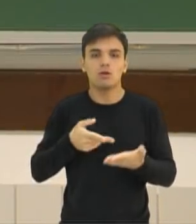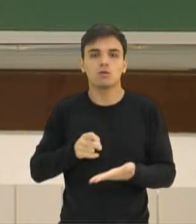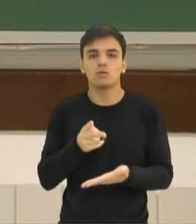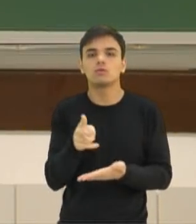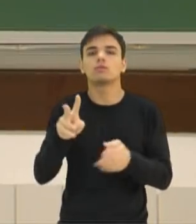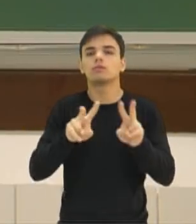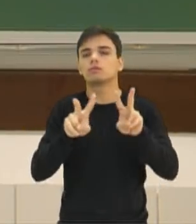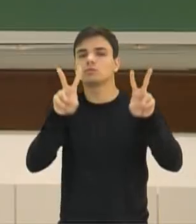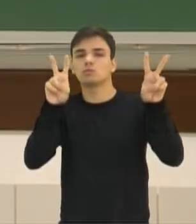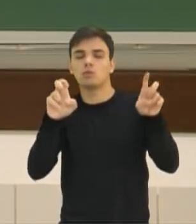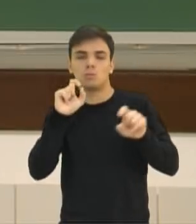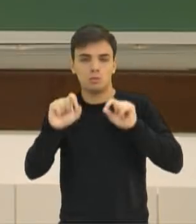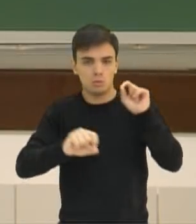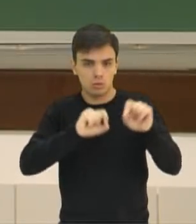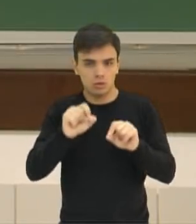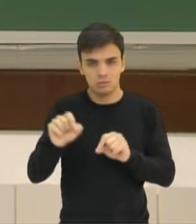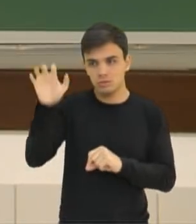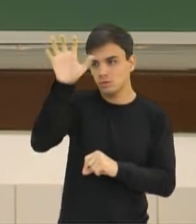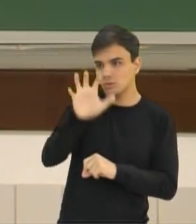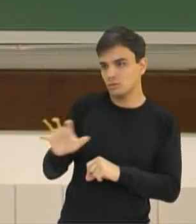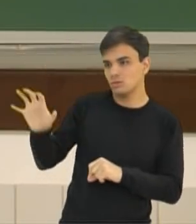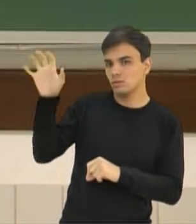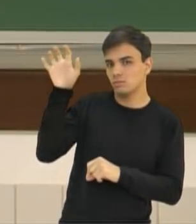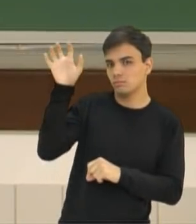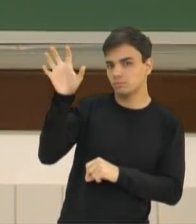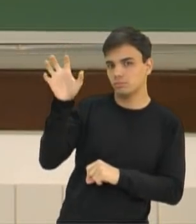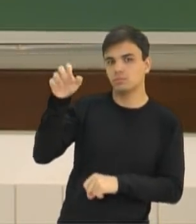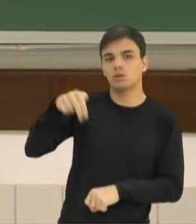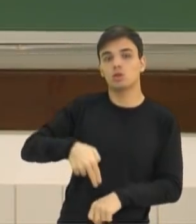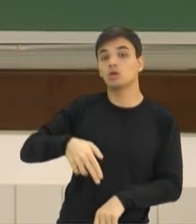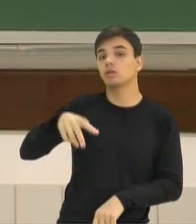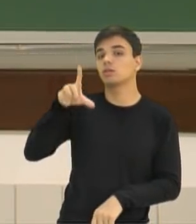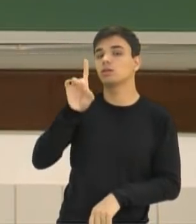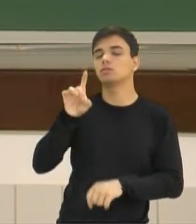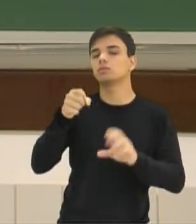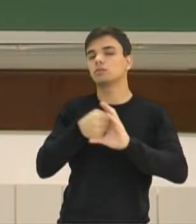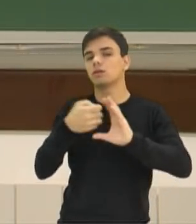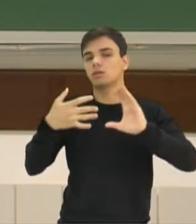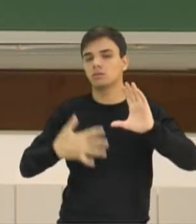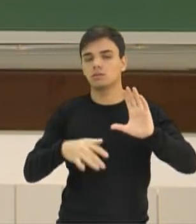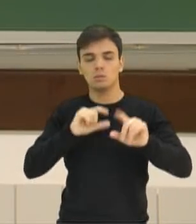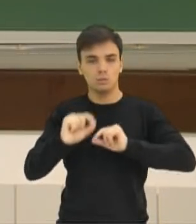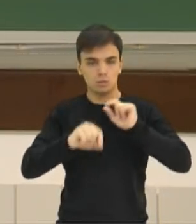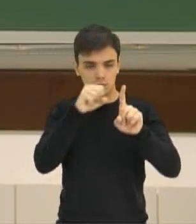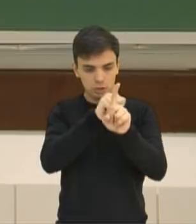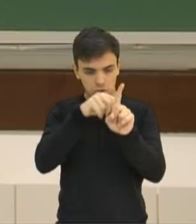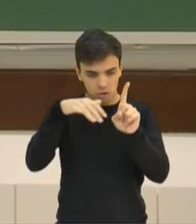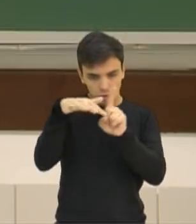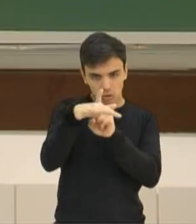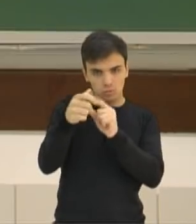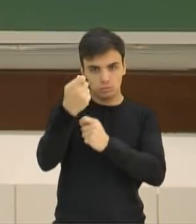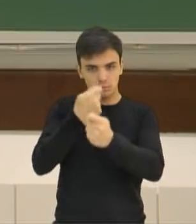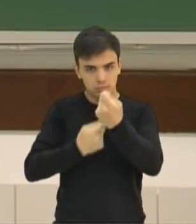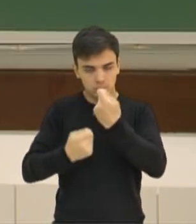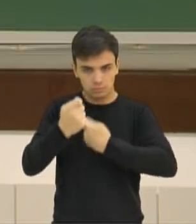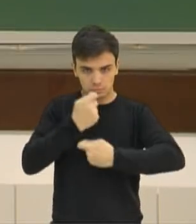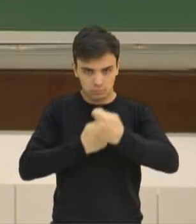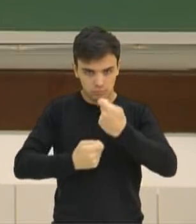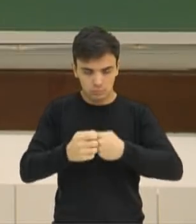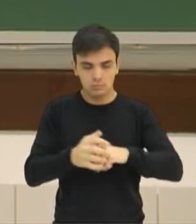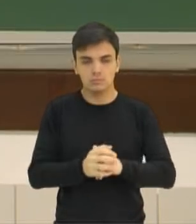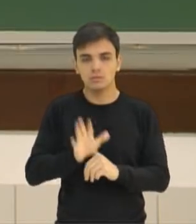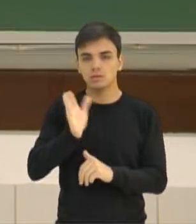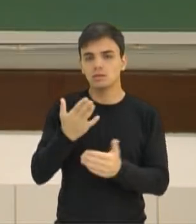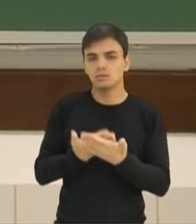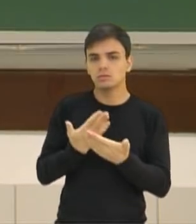continuar falando aí um pouquinho sobre a região Nordeste, características agora socioeconômicas. Então, estudamos as